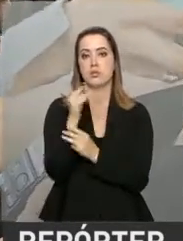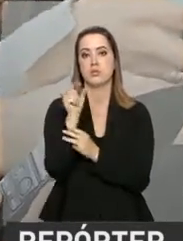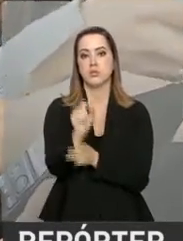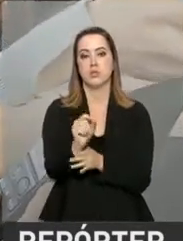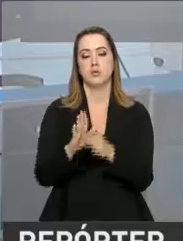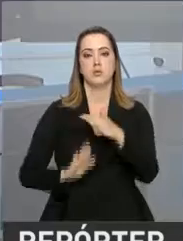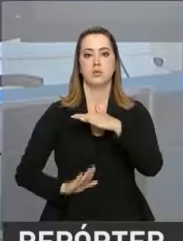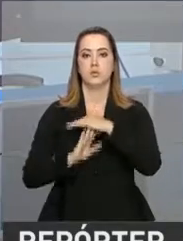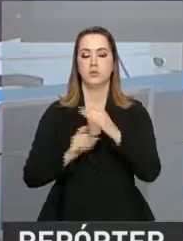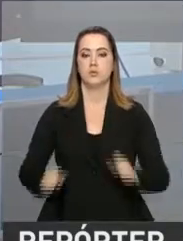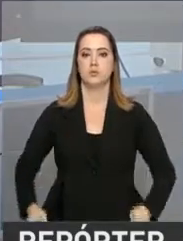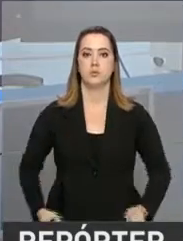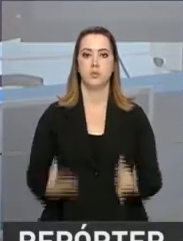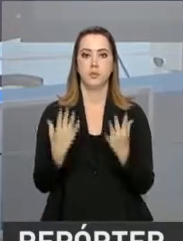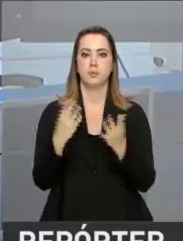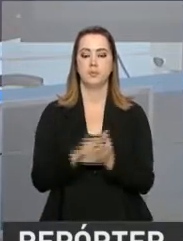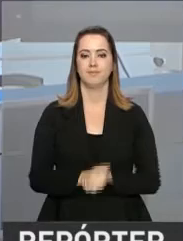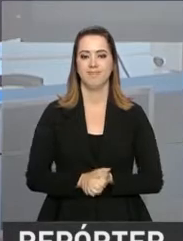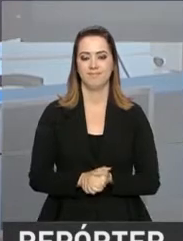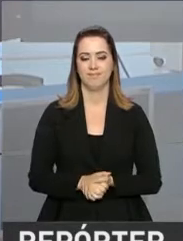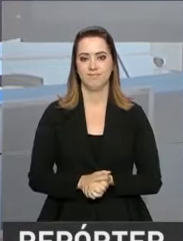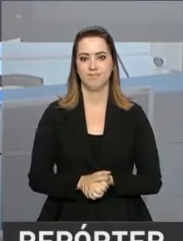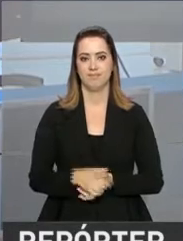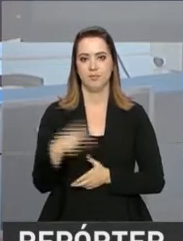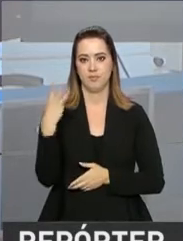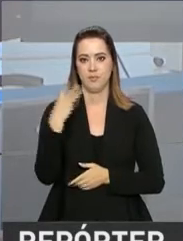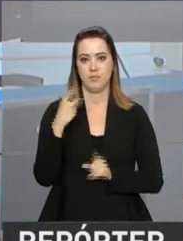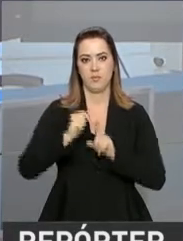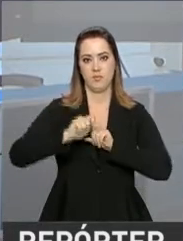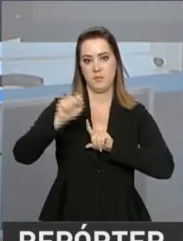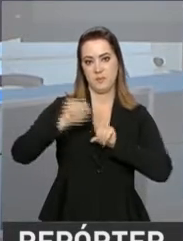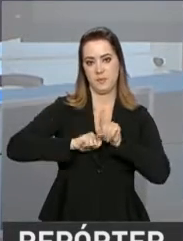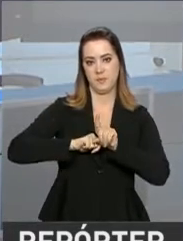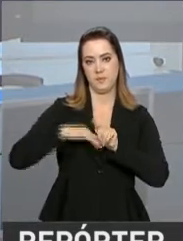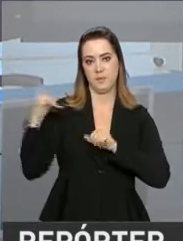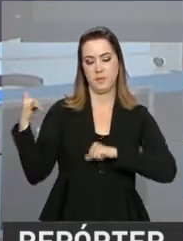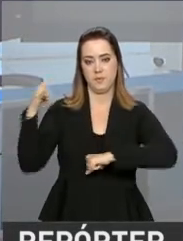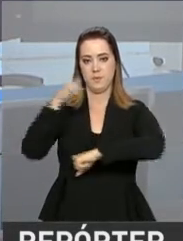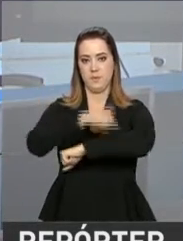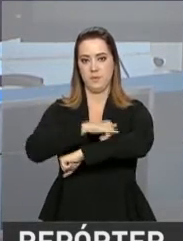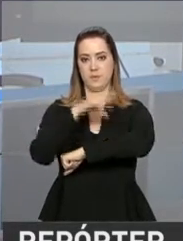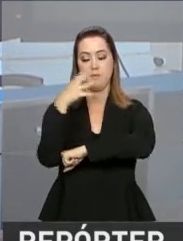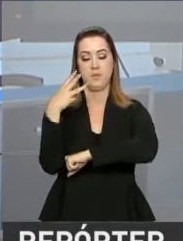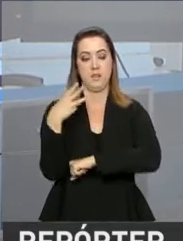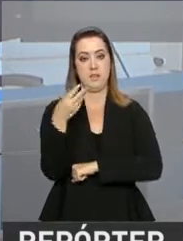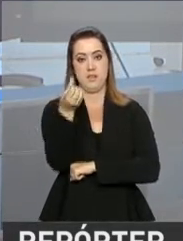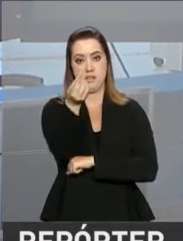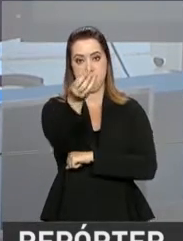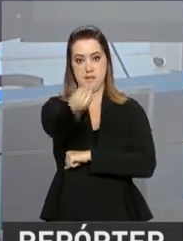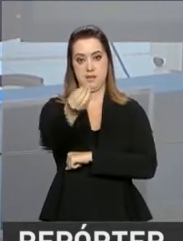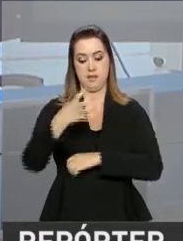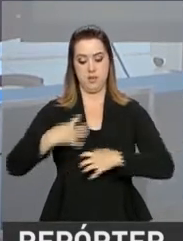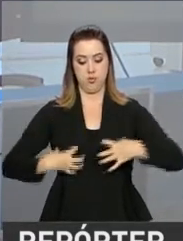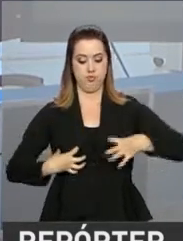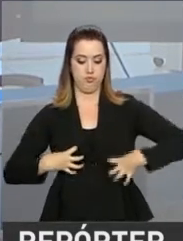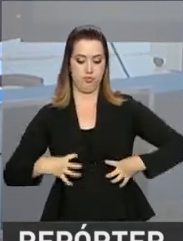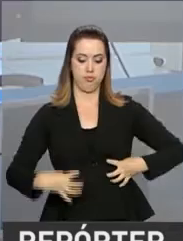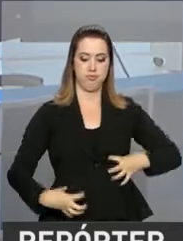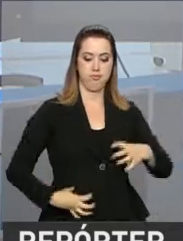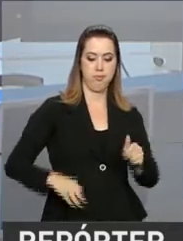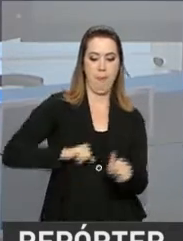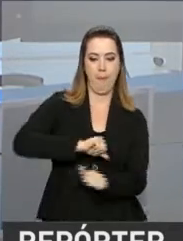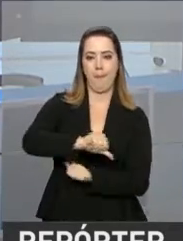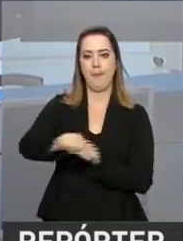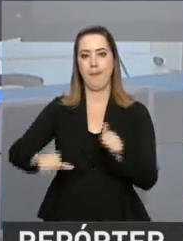teto de gasto em três meses a força aérea brasileira transportou 60 órgãos para transplantes a região